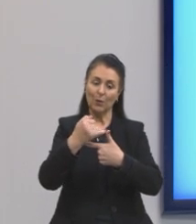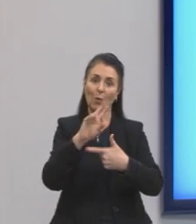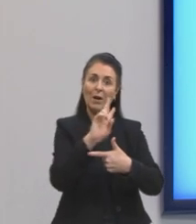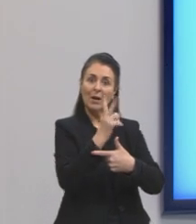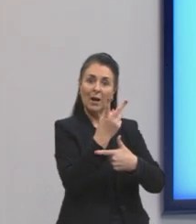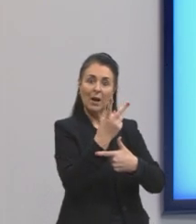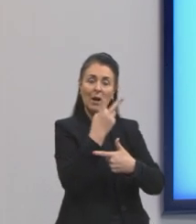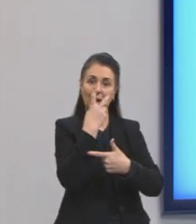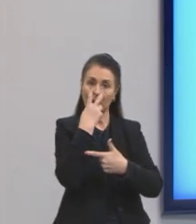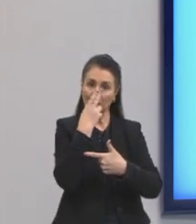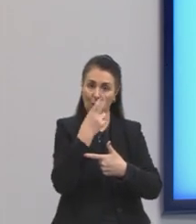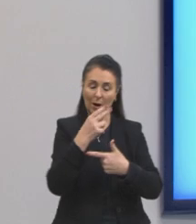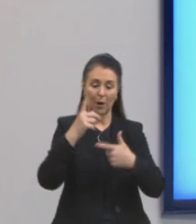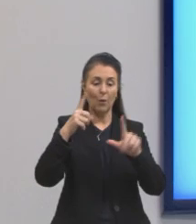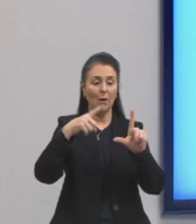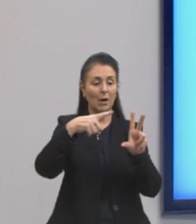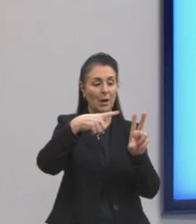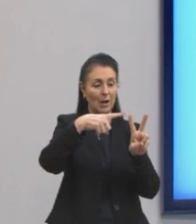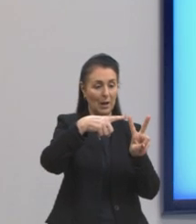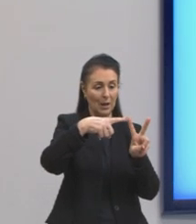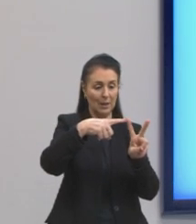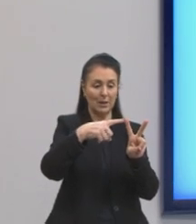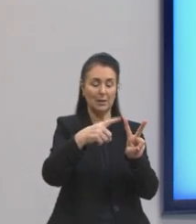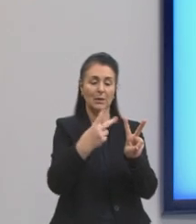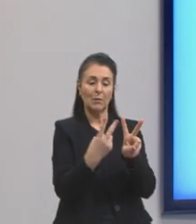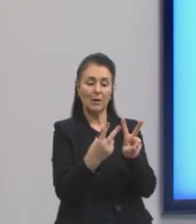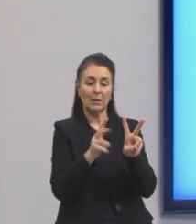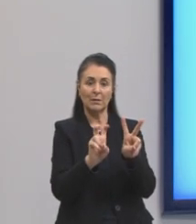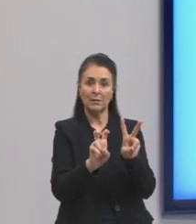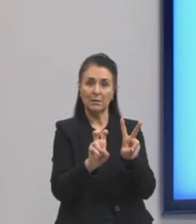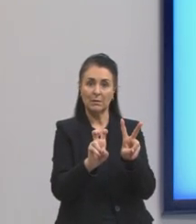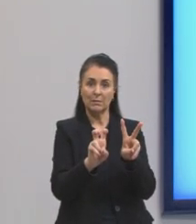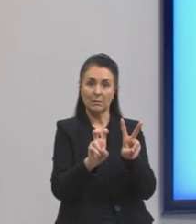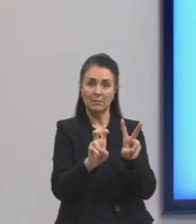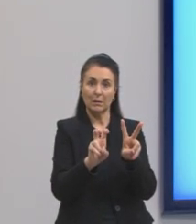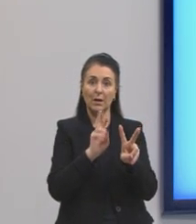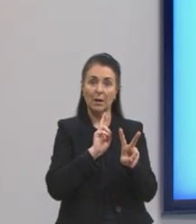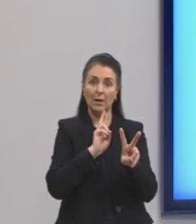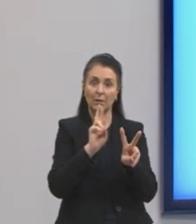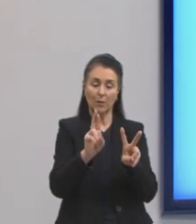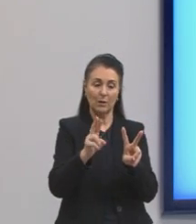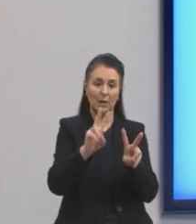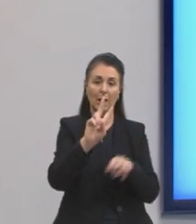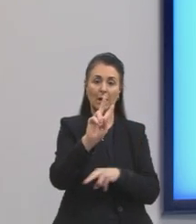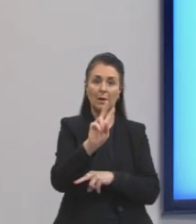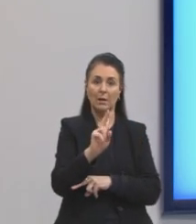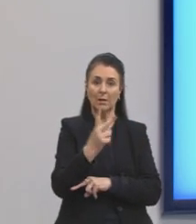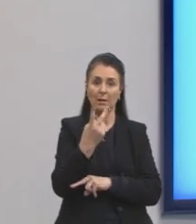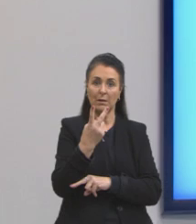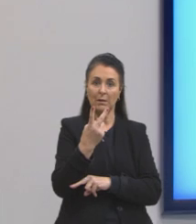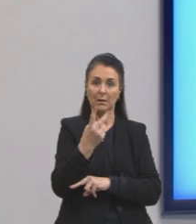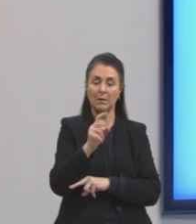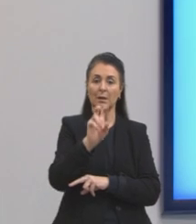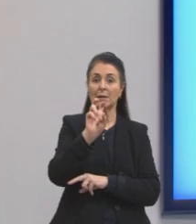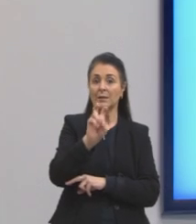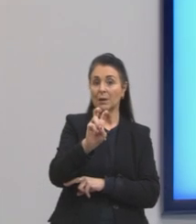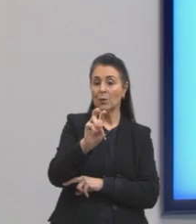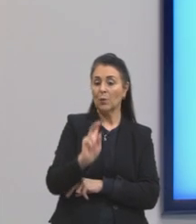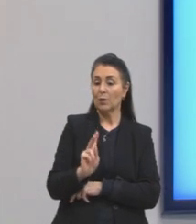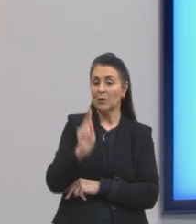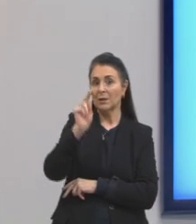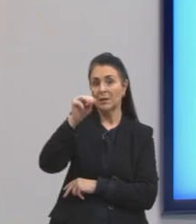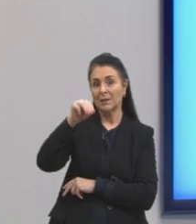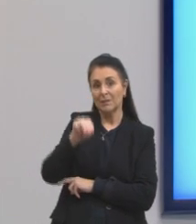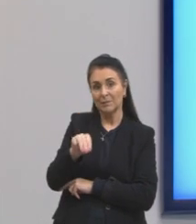h vai ser igual à raiz quadrada de 25 então o h vai ser igual a 5 km